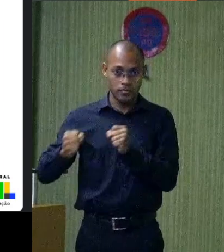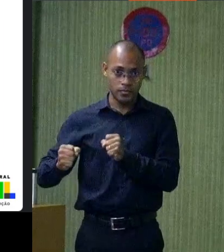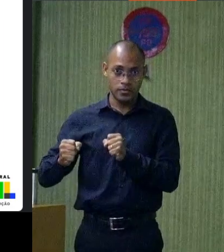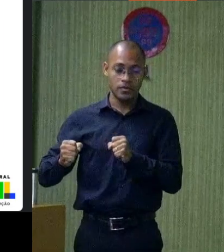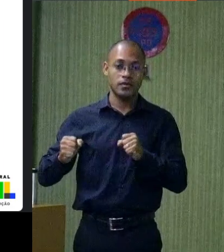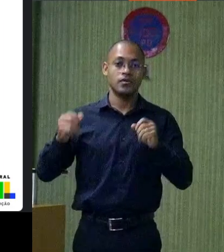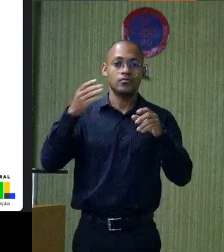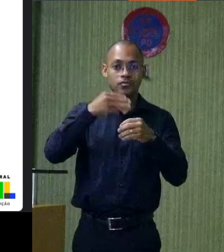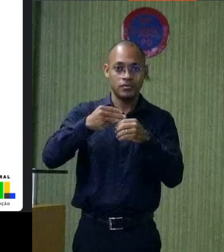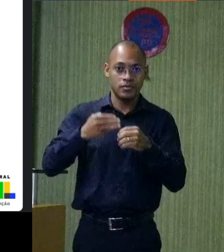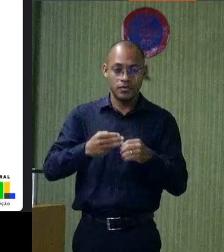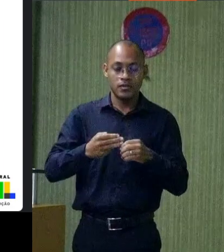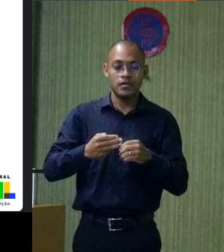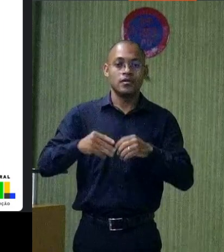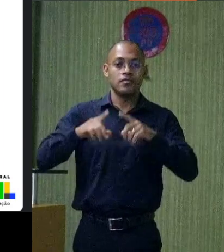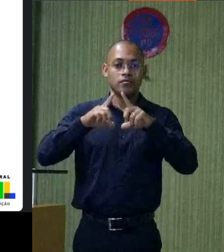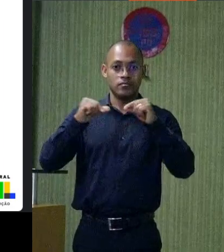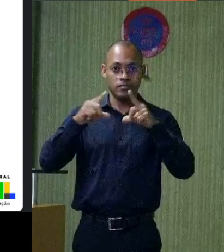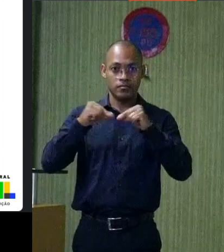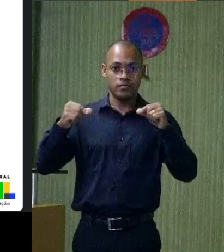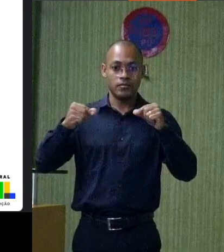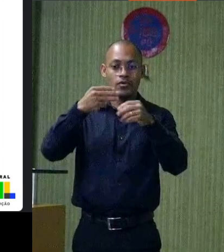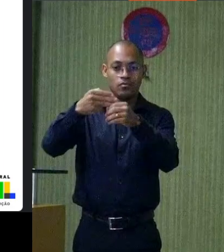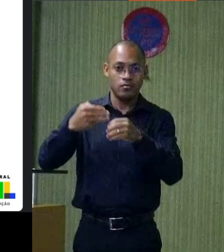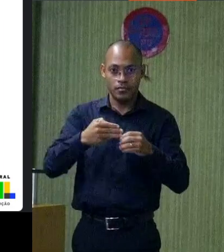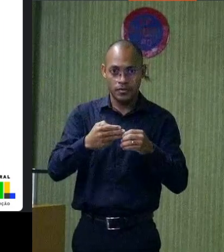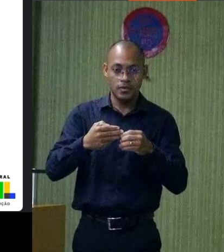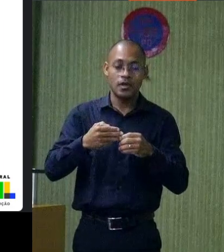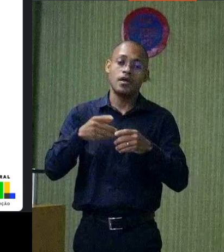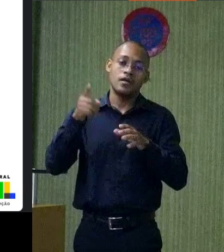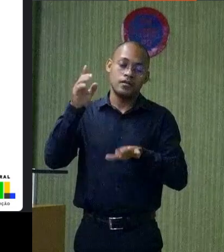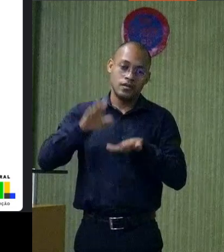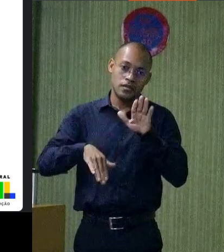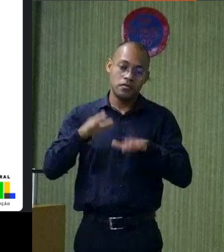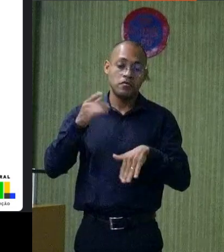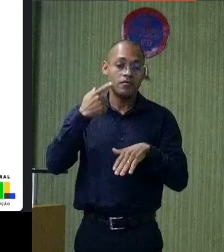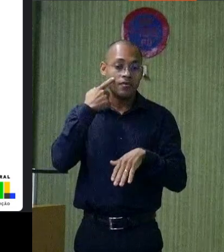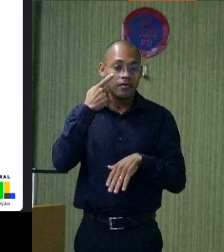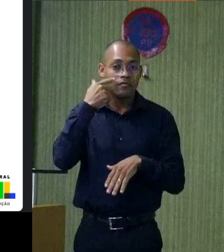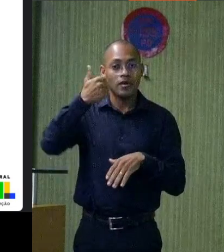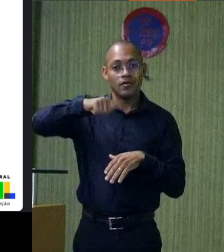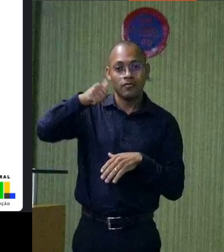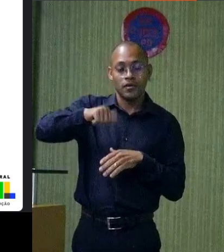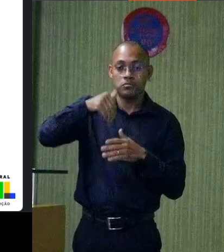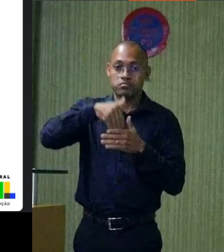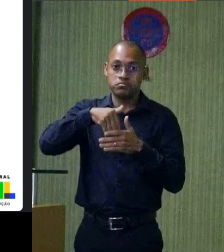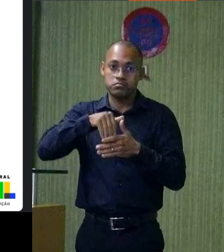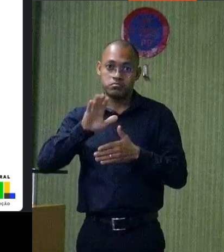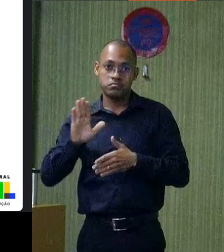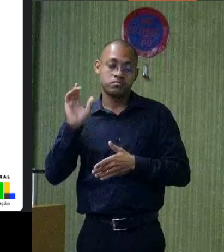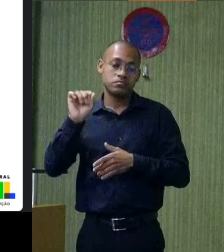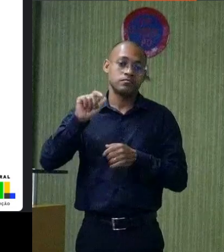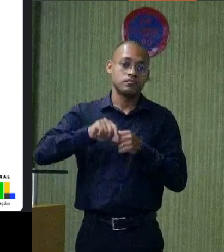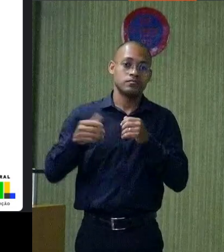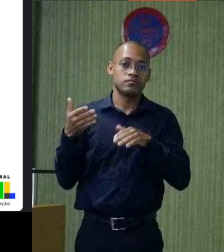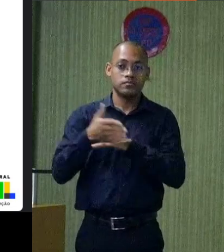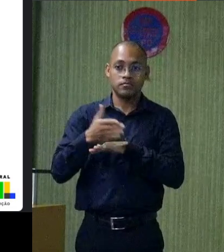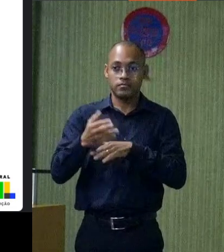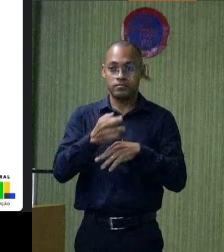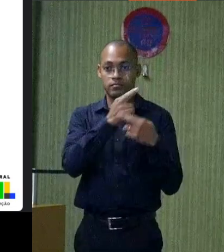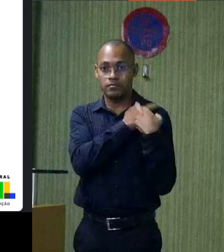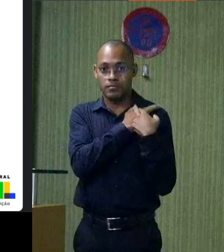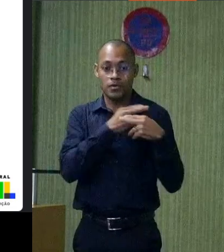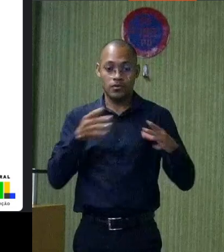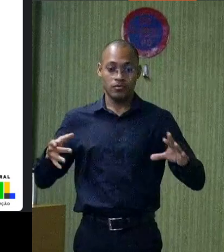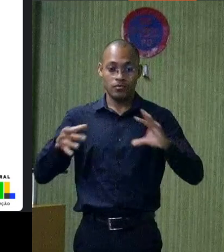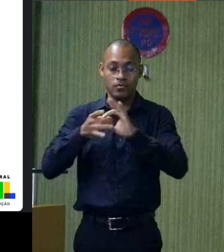Distrito Federal e dos Municípios disporão sobre a governança monitoramento e avaliação dos planos de educação consonância com o